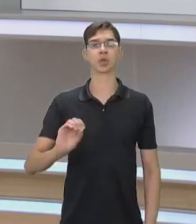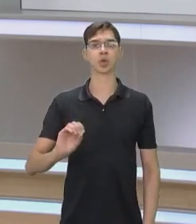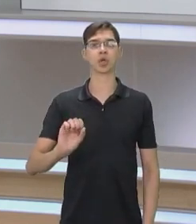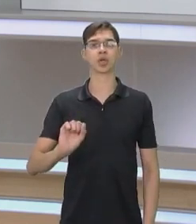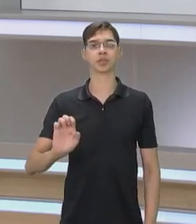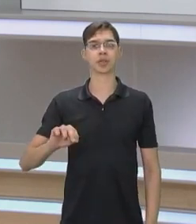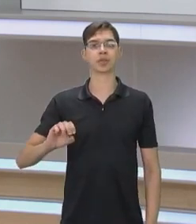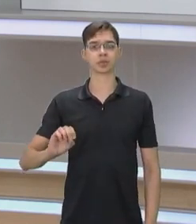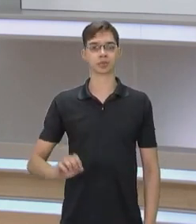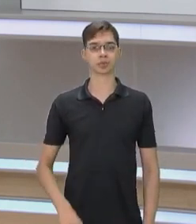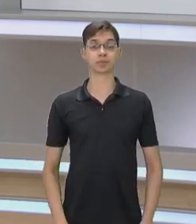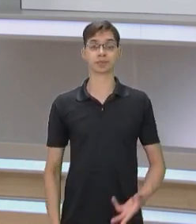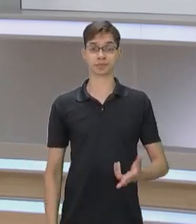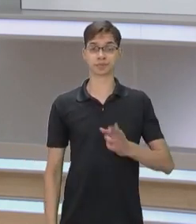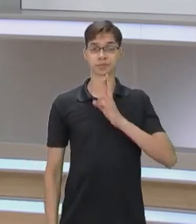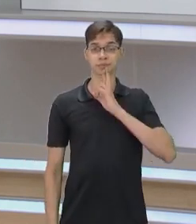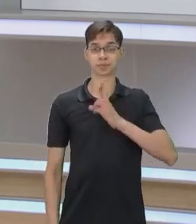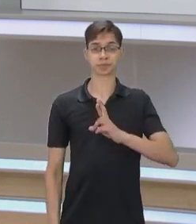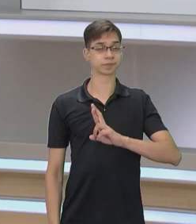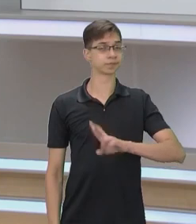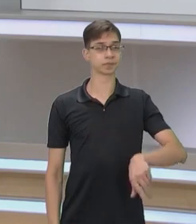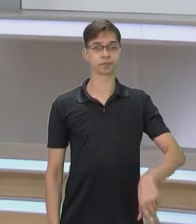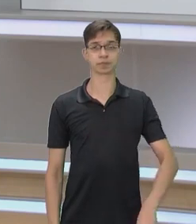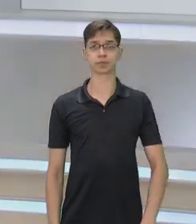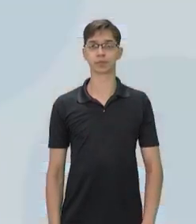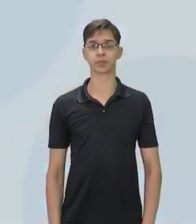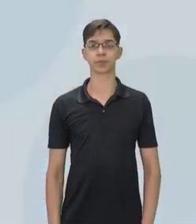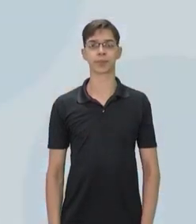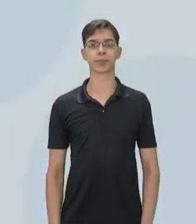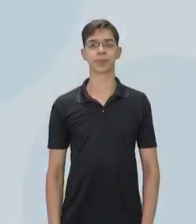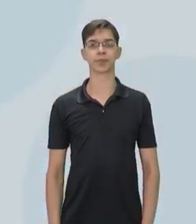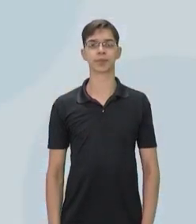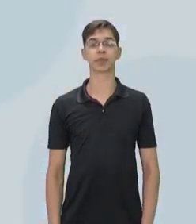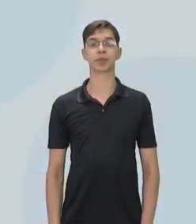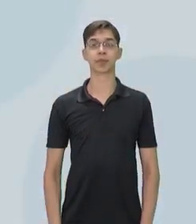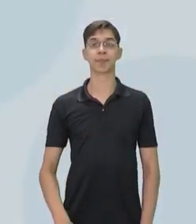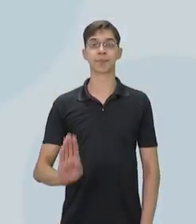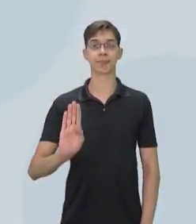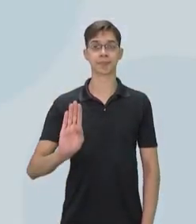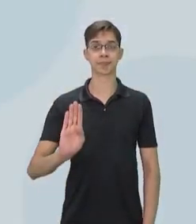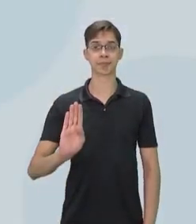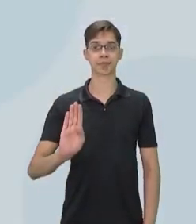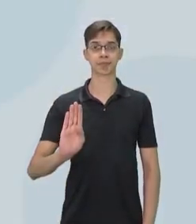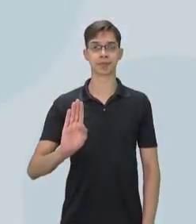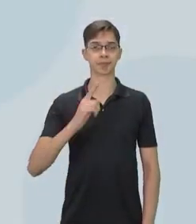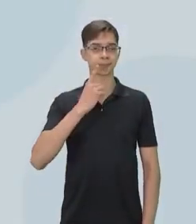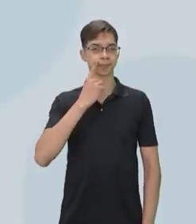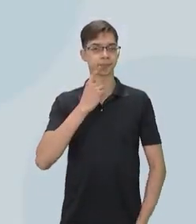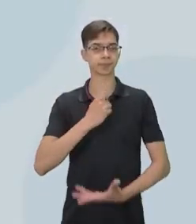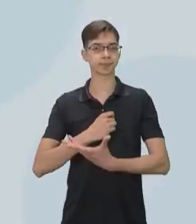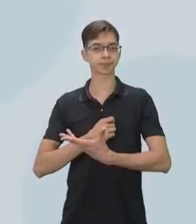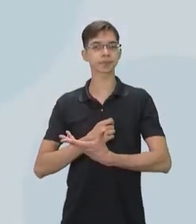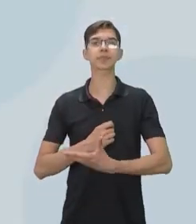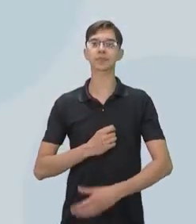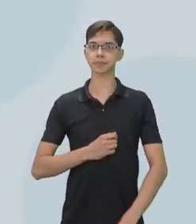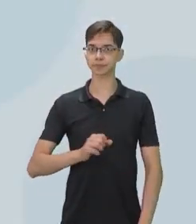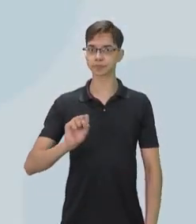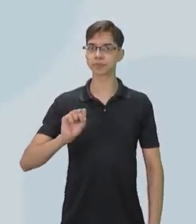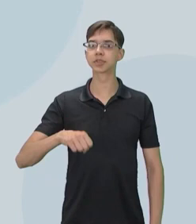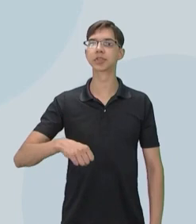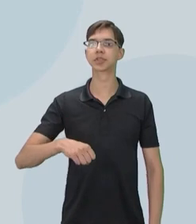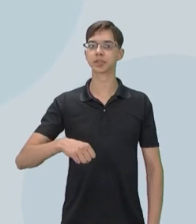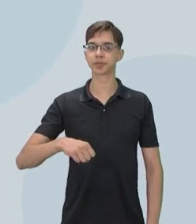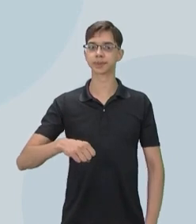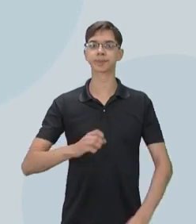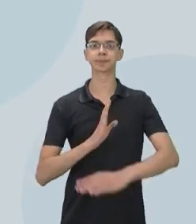seria essa alternativa. A próxima, alternativa B, ela passa pela origem. Se a gente